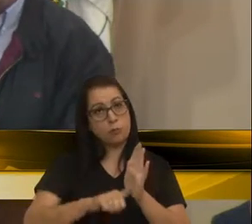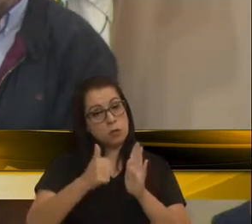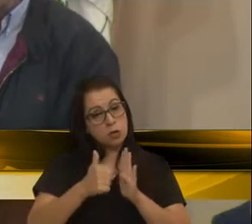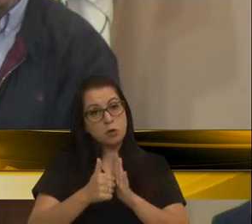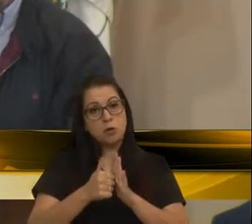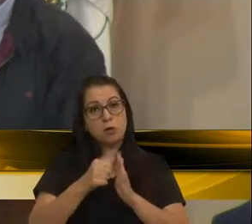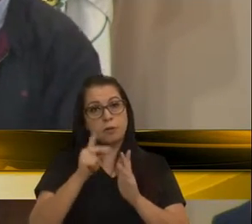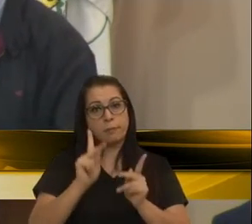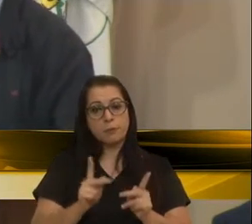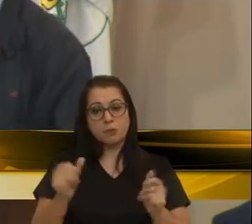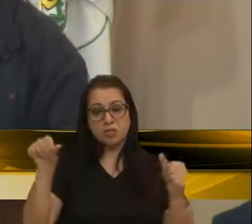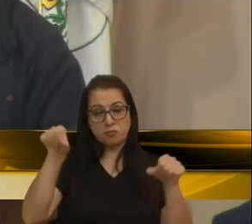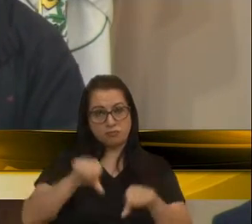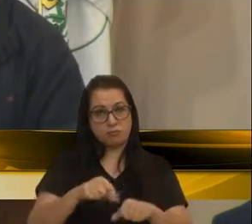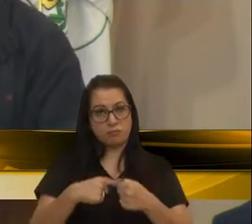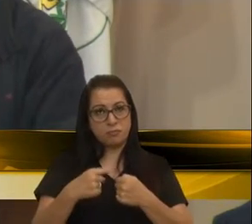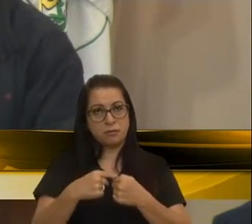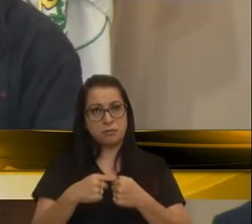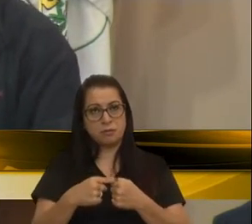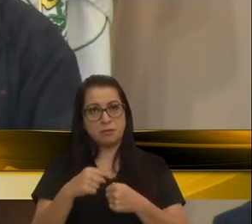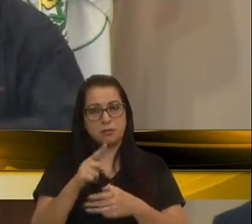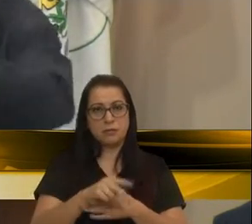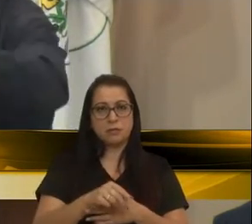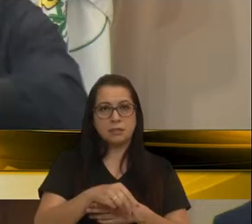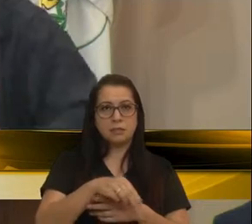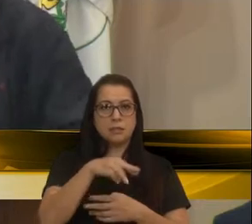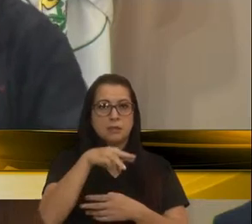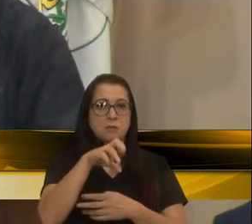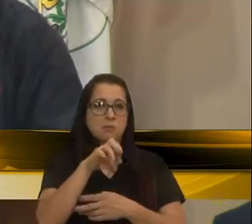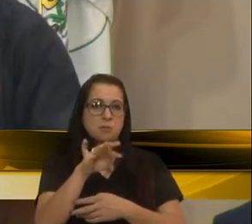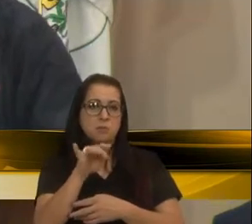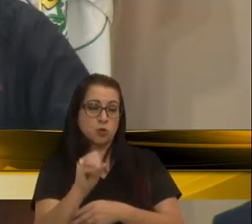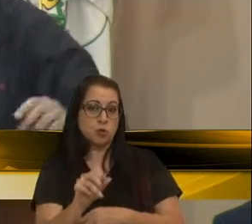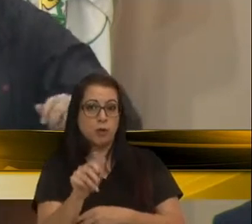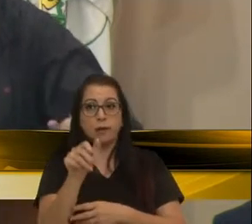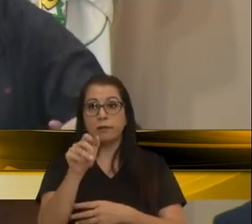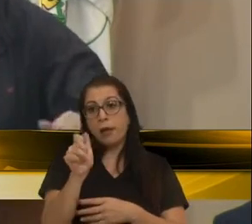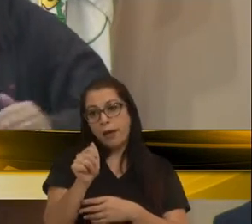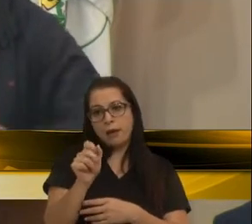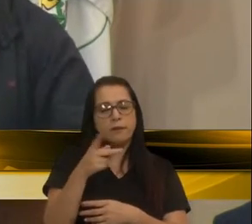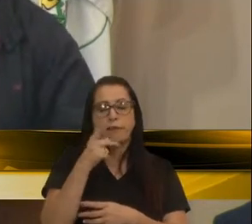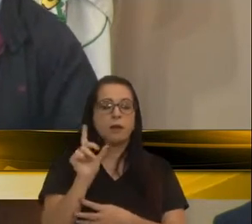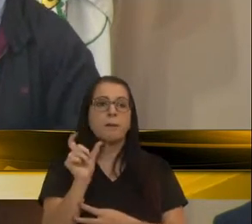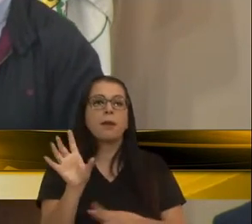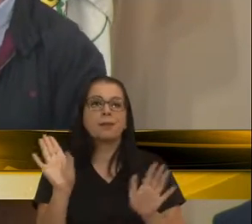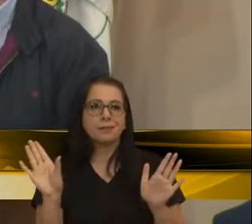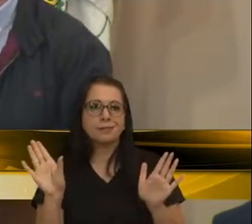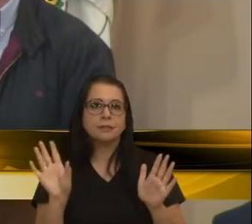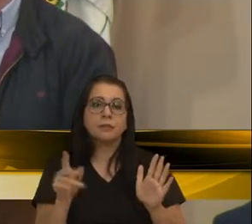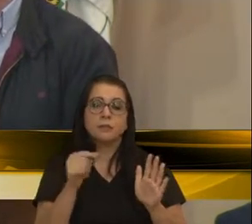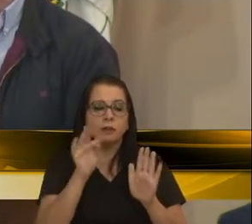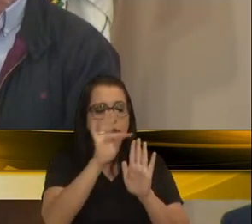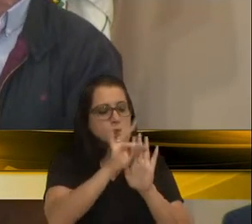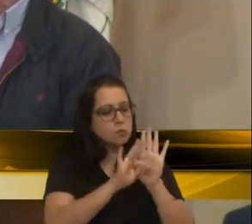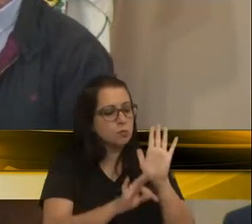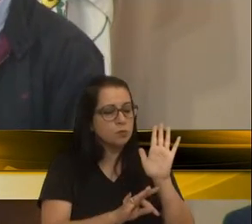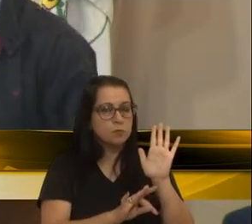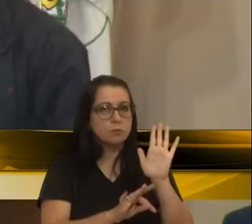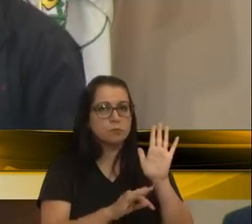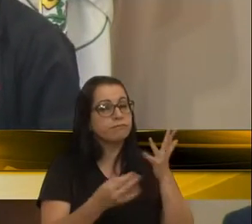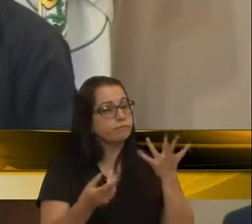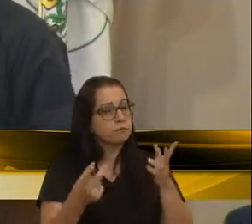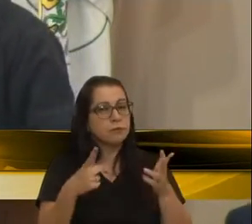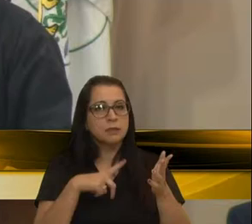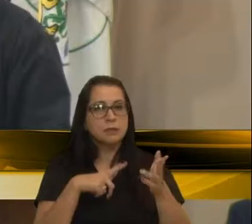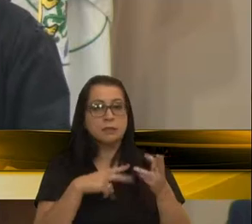narcisista destrutivo, metido a, nem citarei esta palavra, e vem e faz essa matéria aqui. No mínimo, deveria